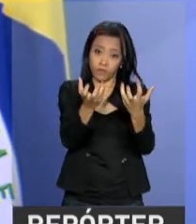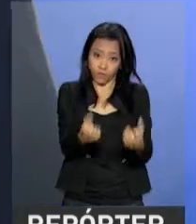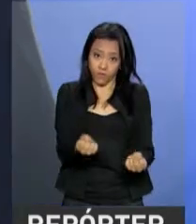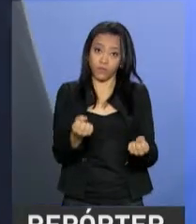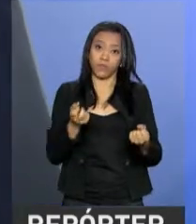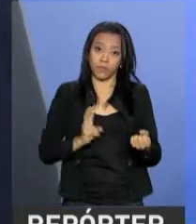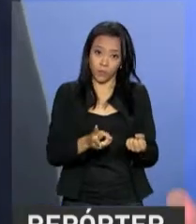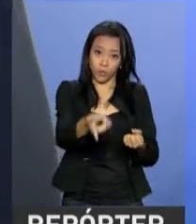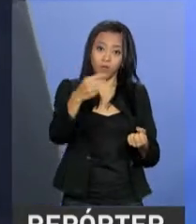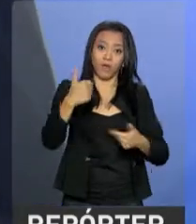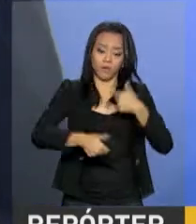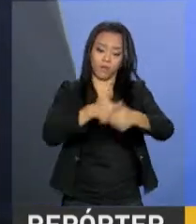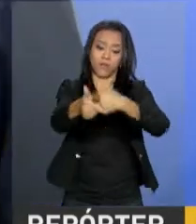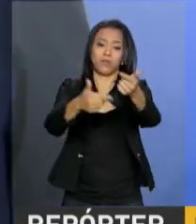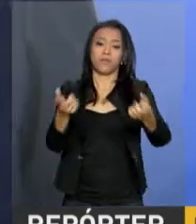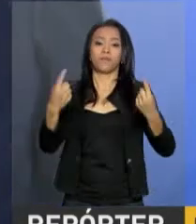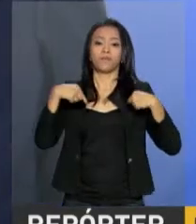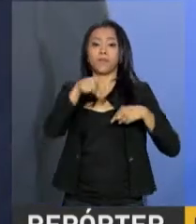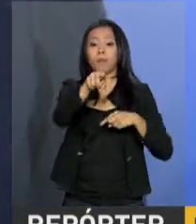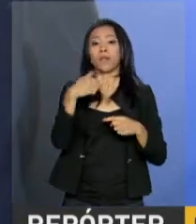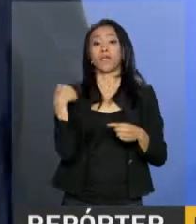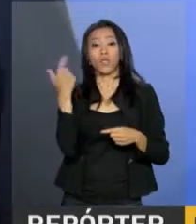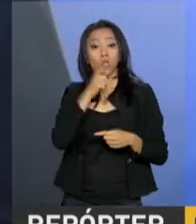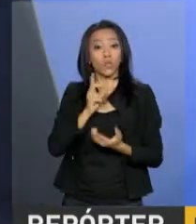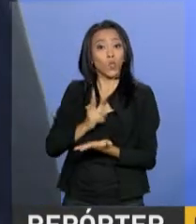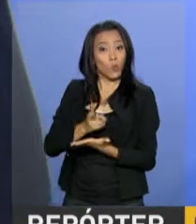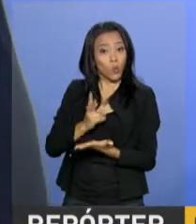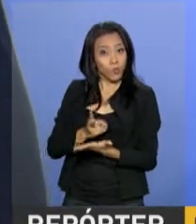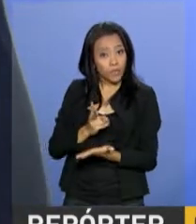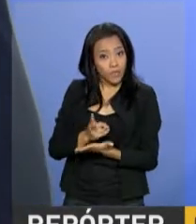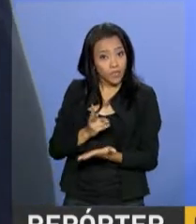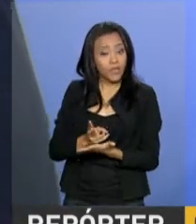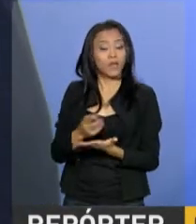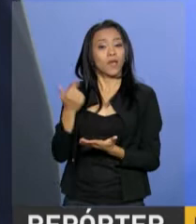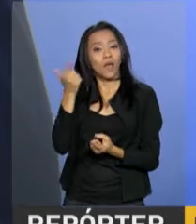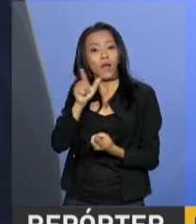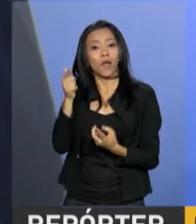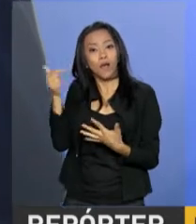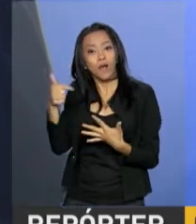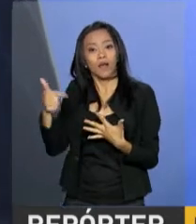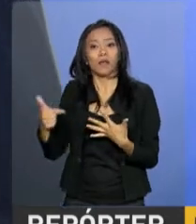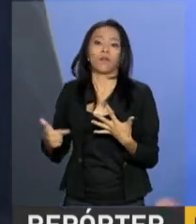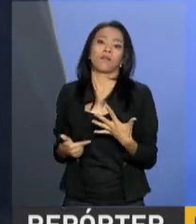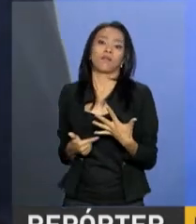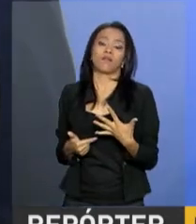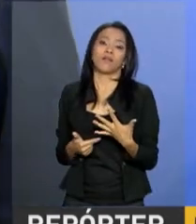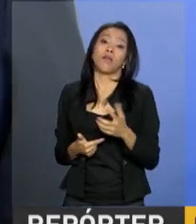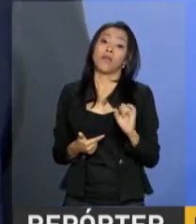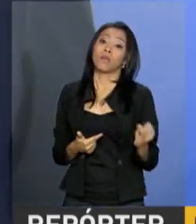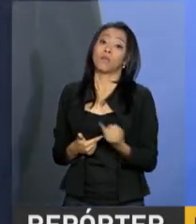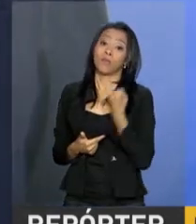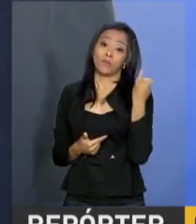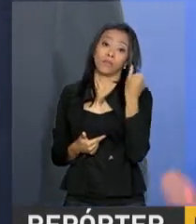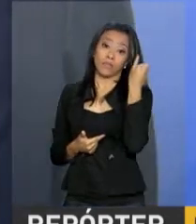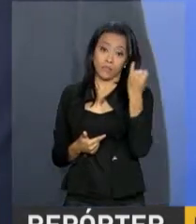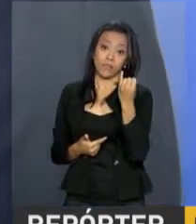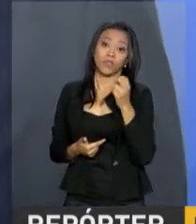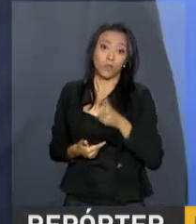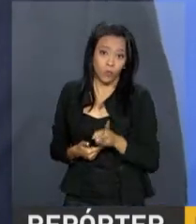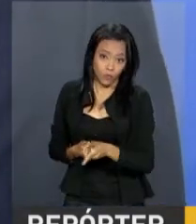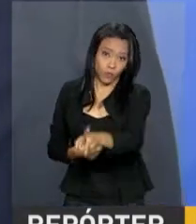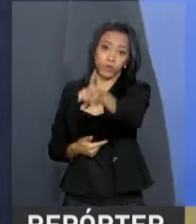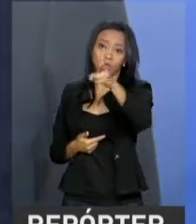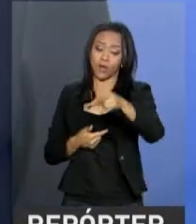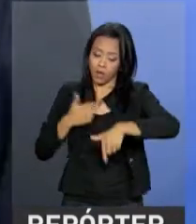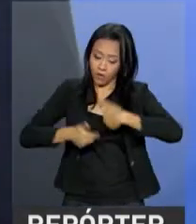para que a gente preserve as conquistas que nós todos estamos hoje vivenciamos é importante a continuidade